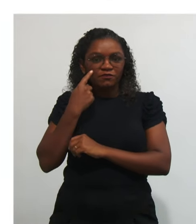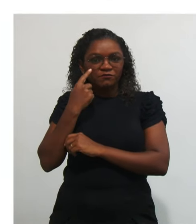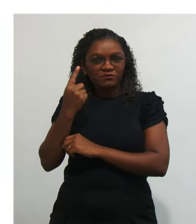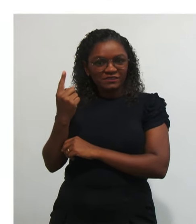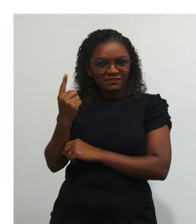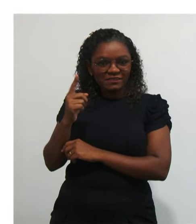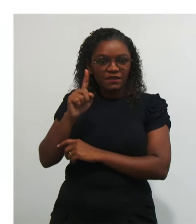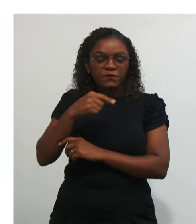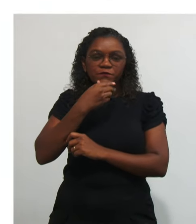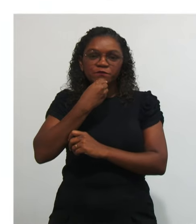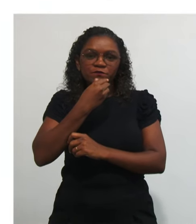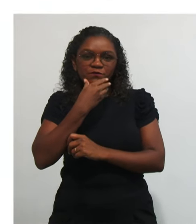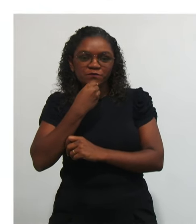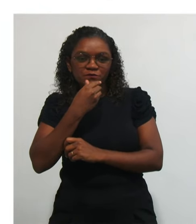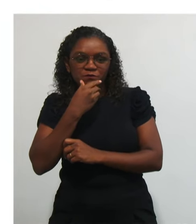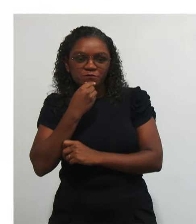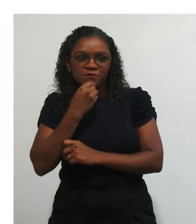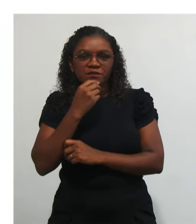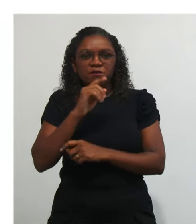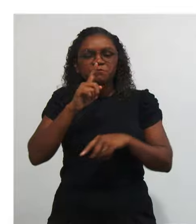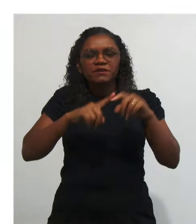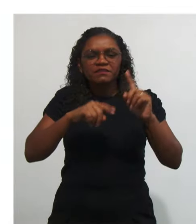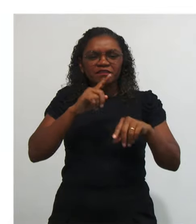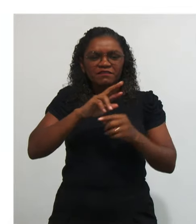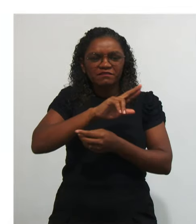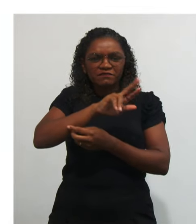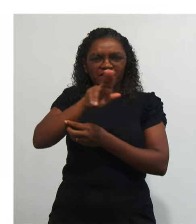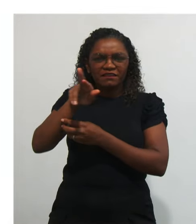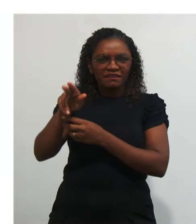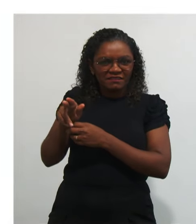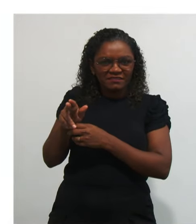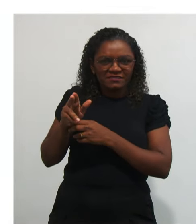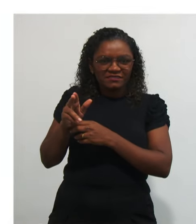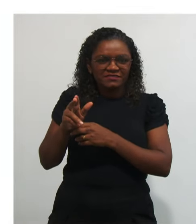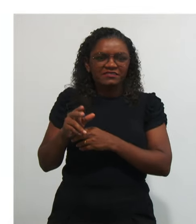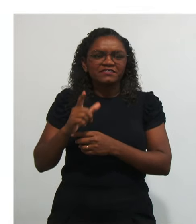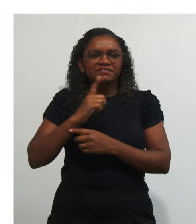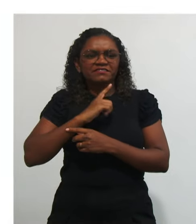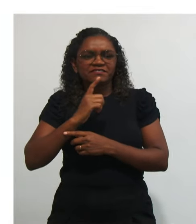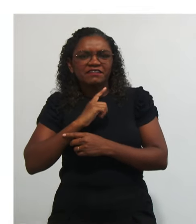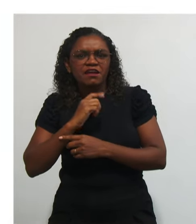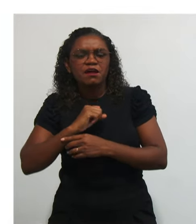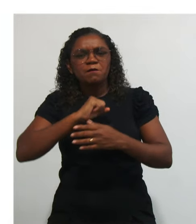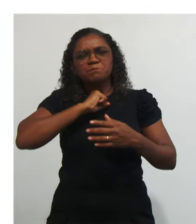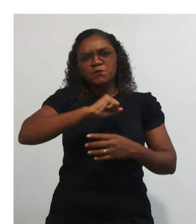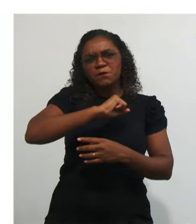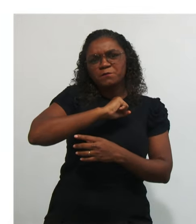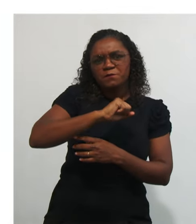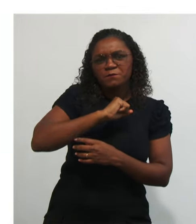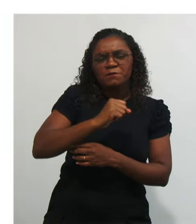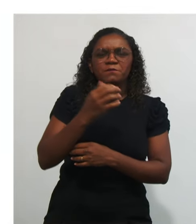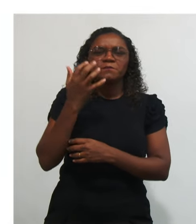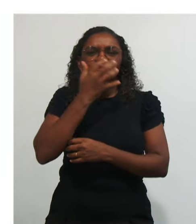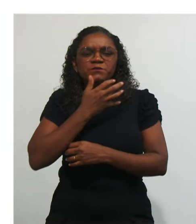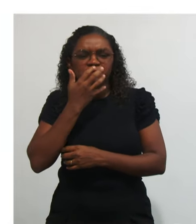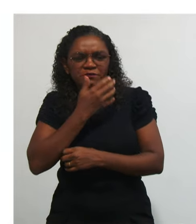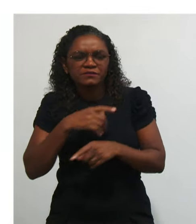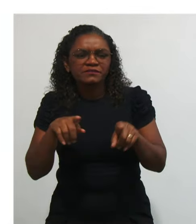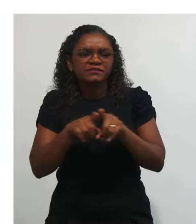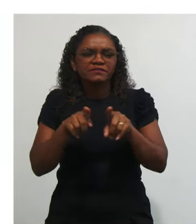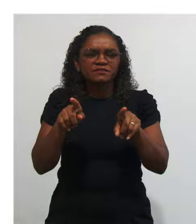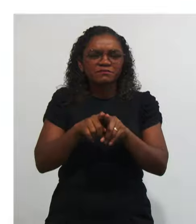rapaz segurando vários aparelhos aí né uma caixa de som com antena um fone de ouvido com alguns fios